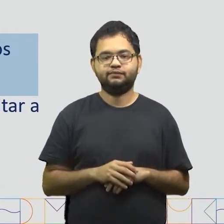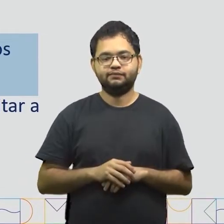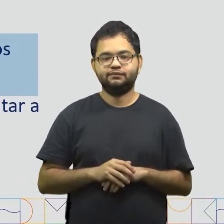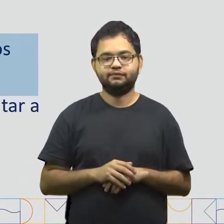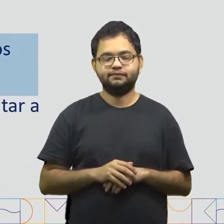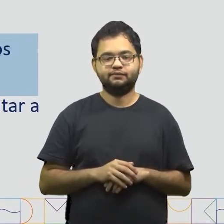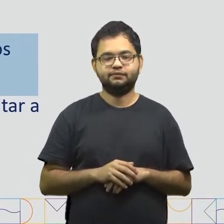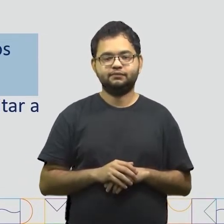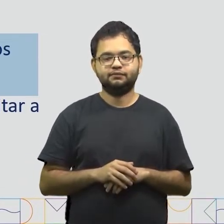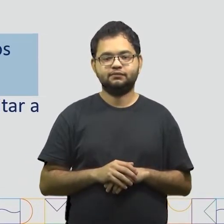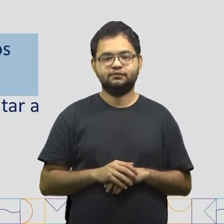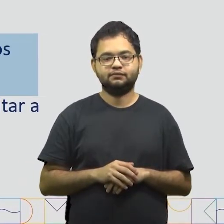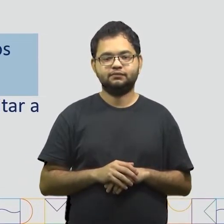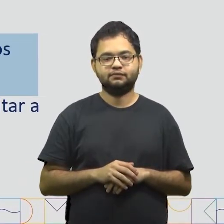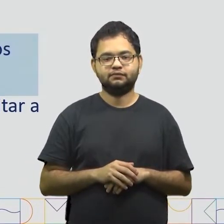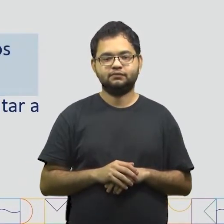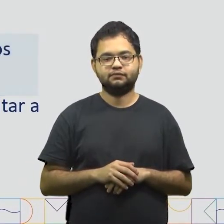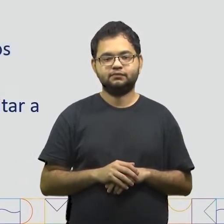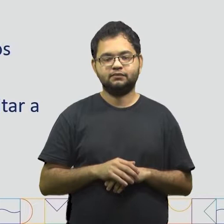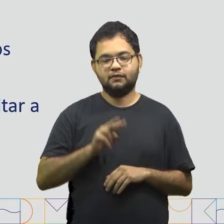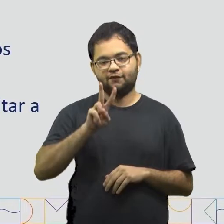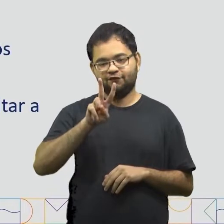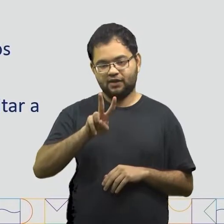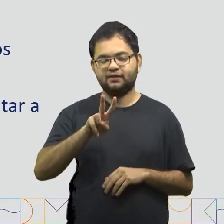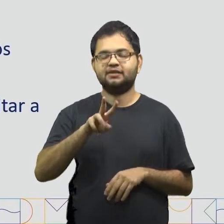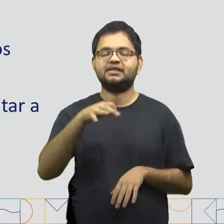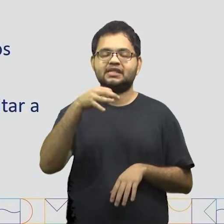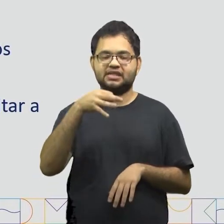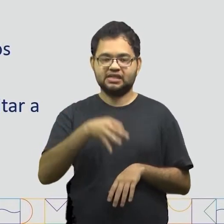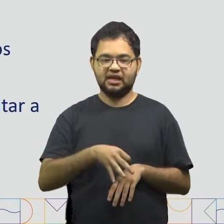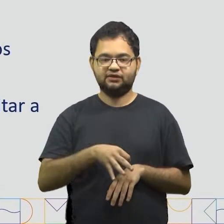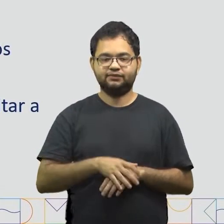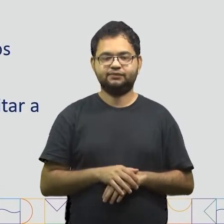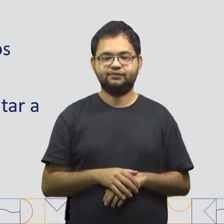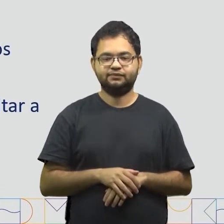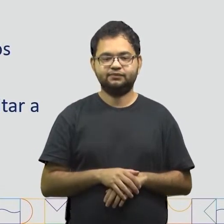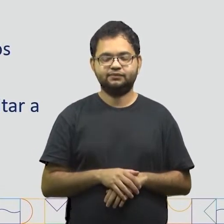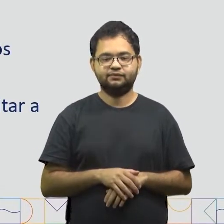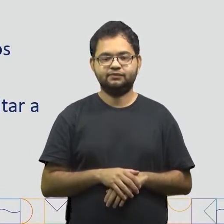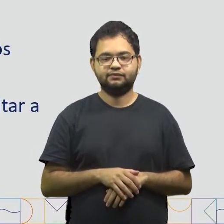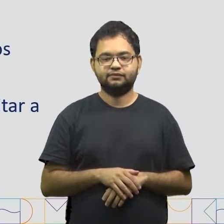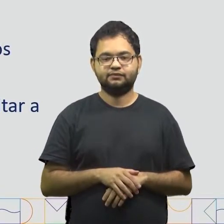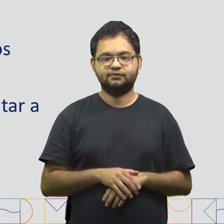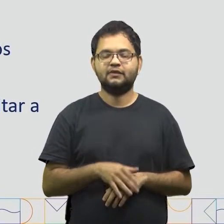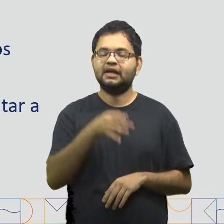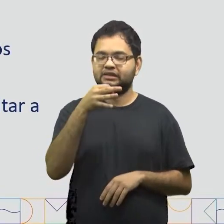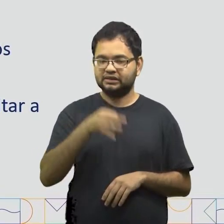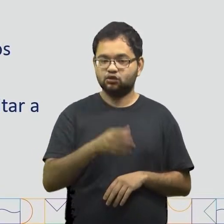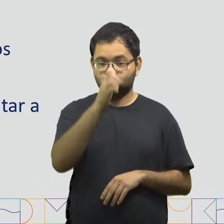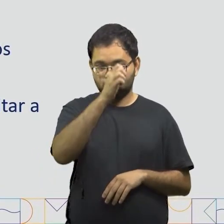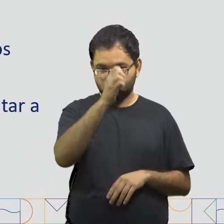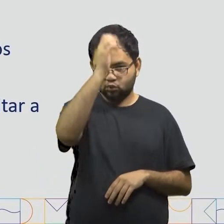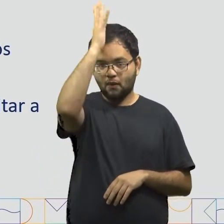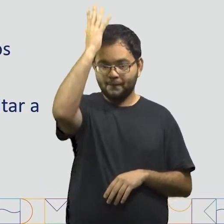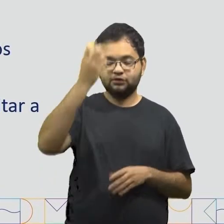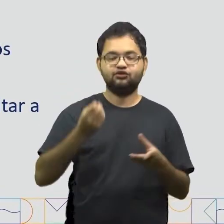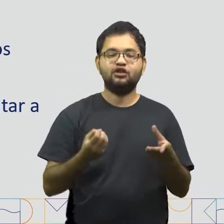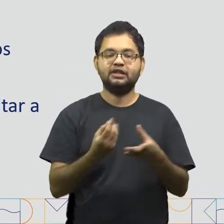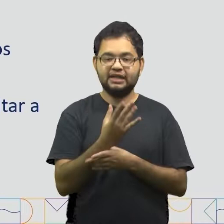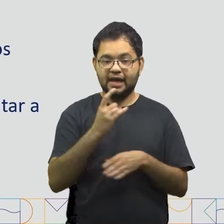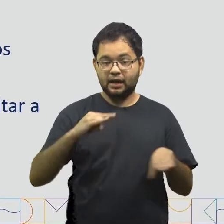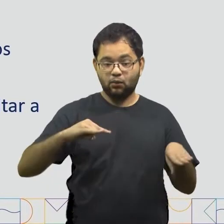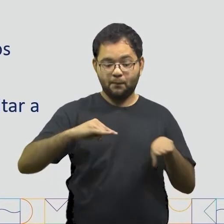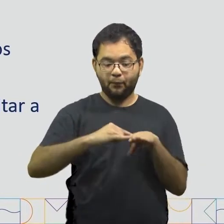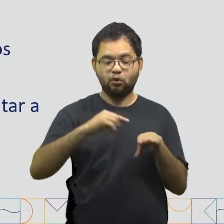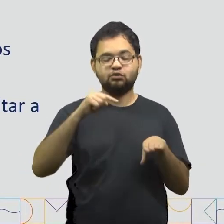essa afirmação é a verdadeira Isso aí foi isso mesmo que os romanos fizeram